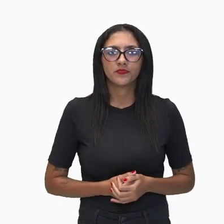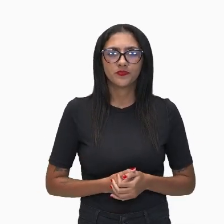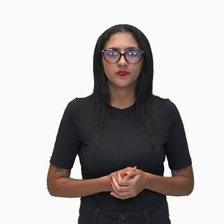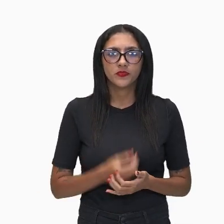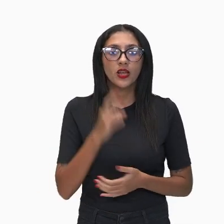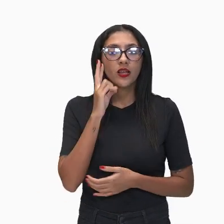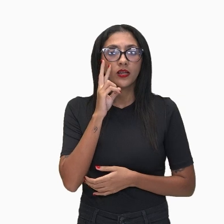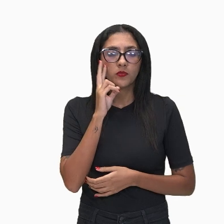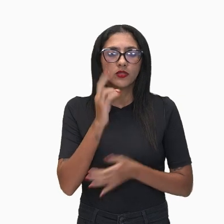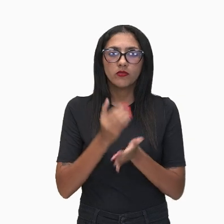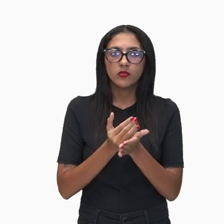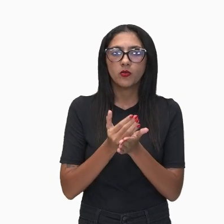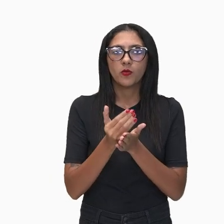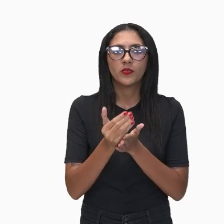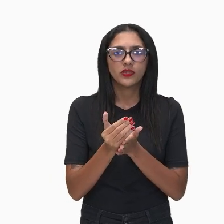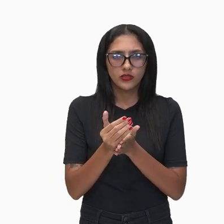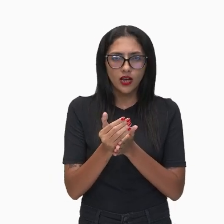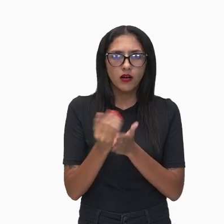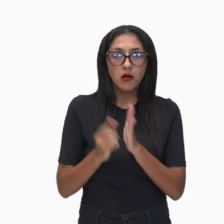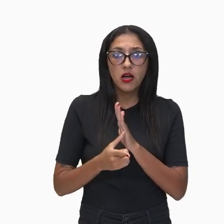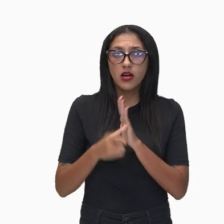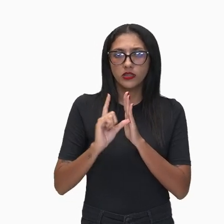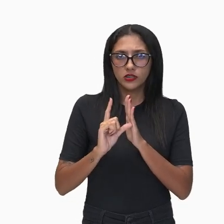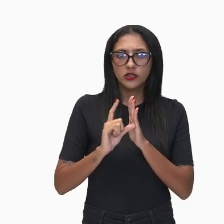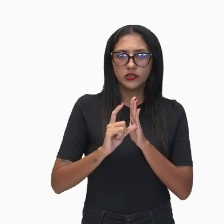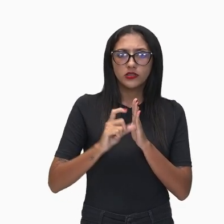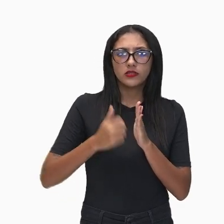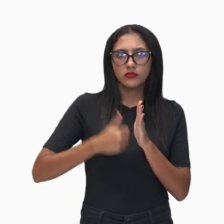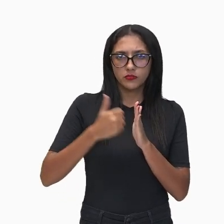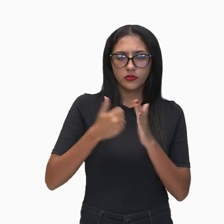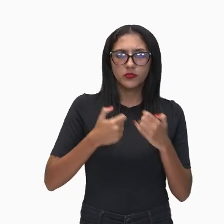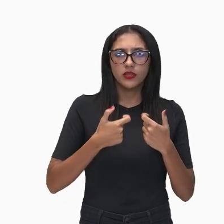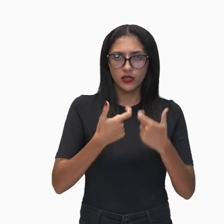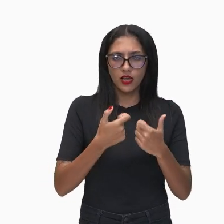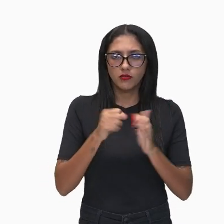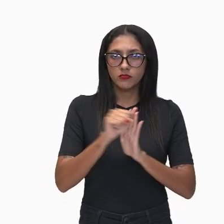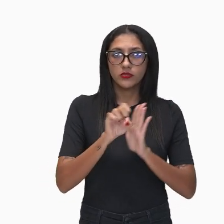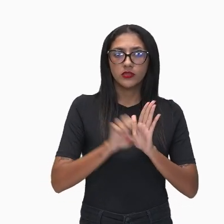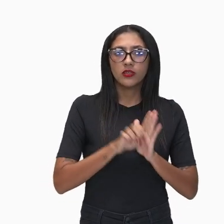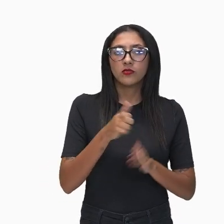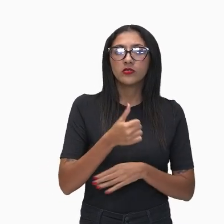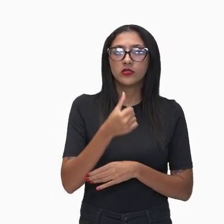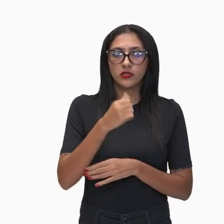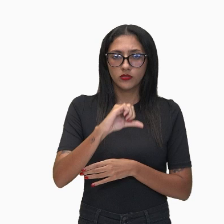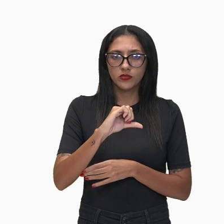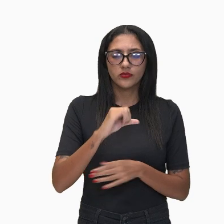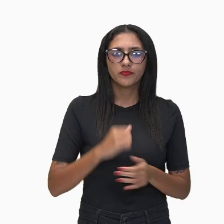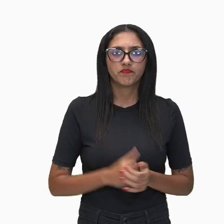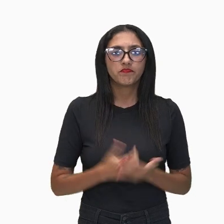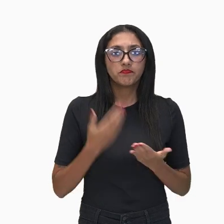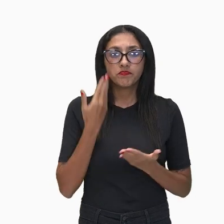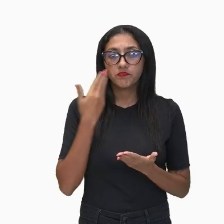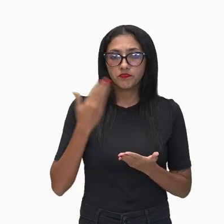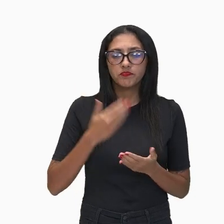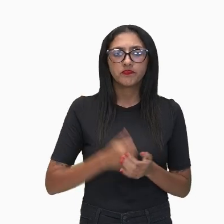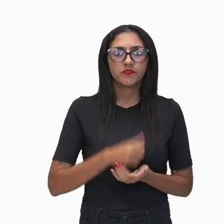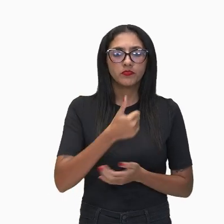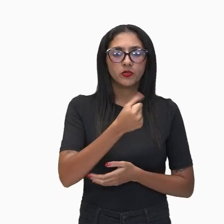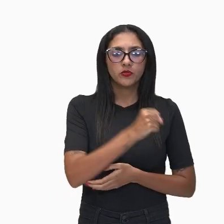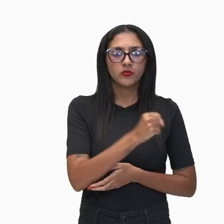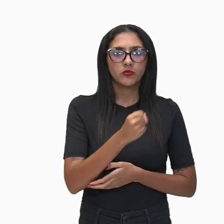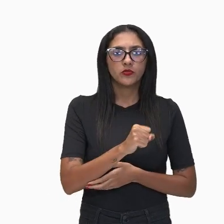falando alguma coisa sobre ainda acontecimentos do século XIX. Então, em 1882, ocorreu